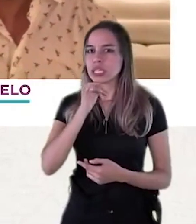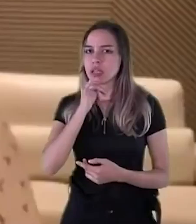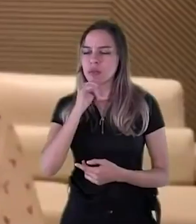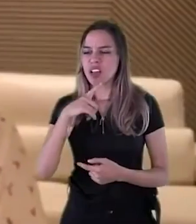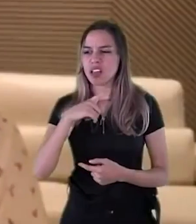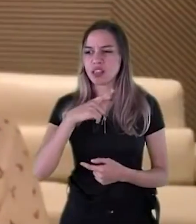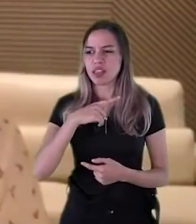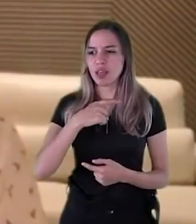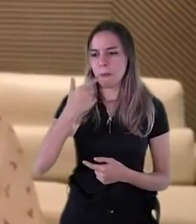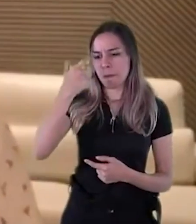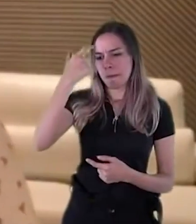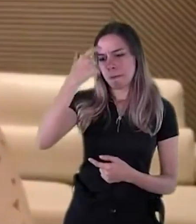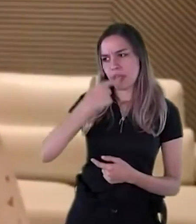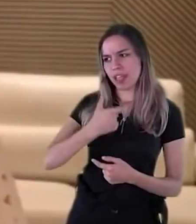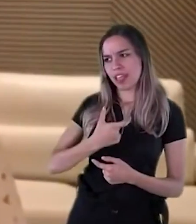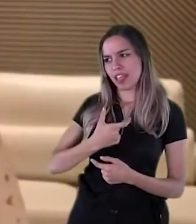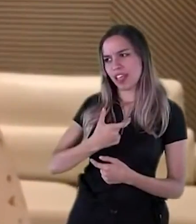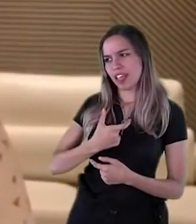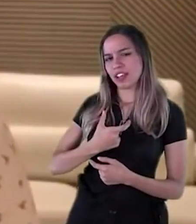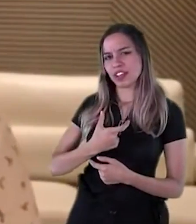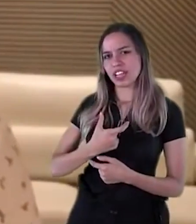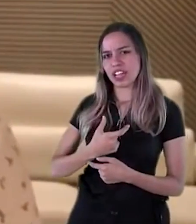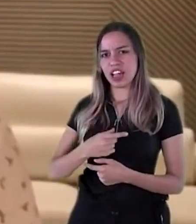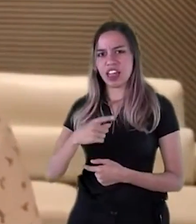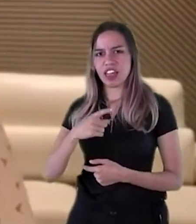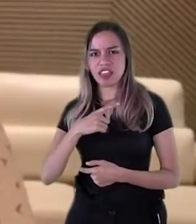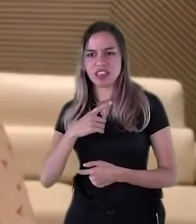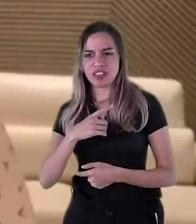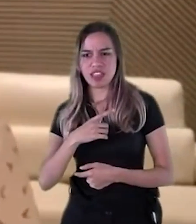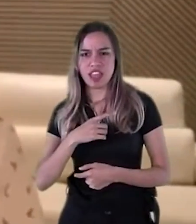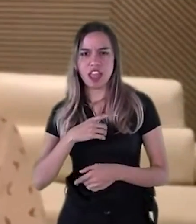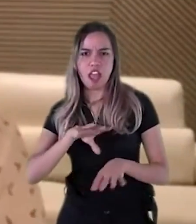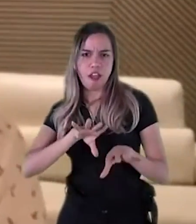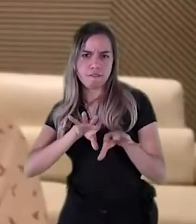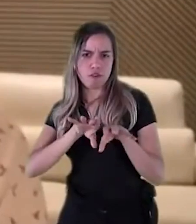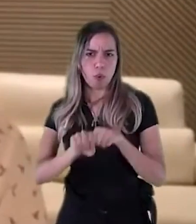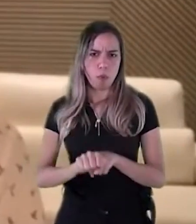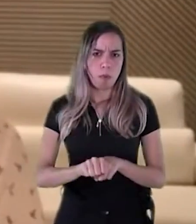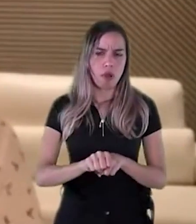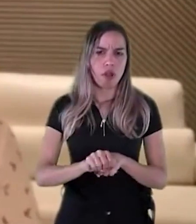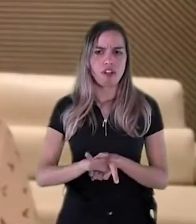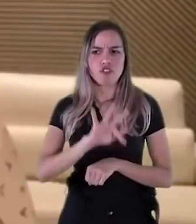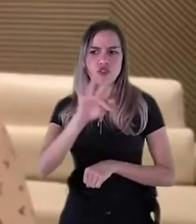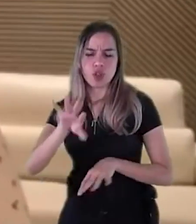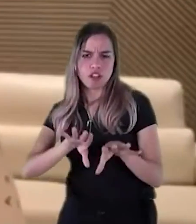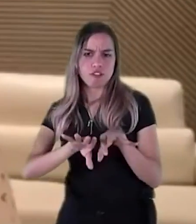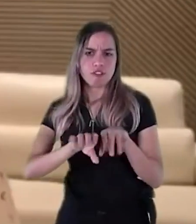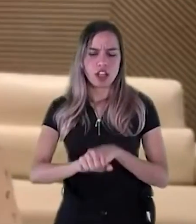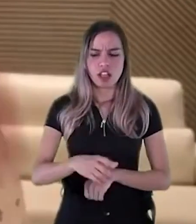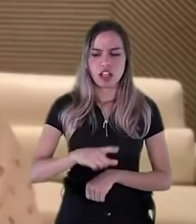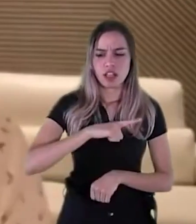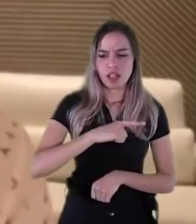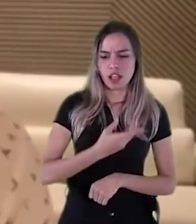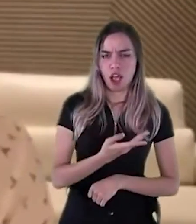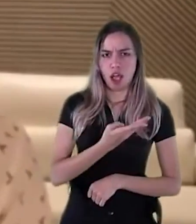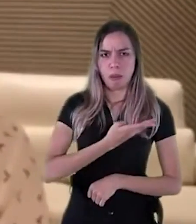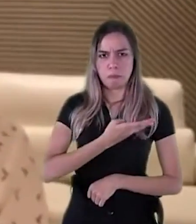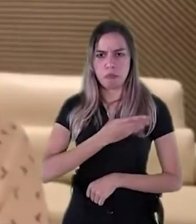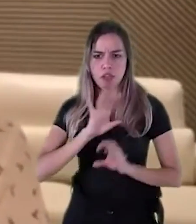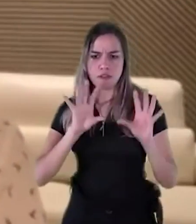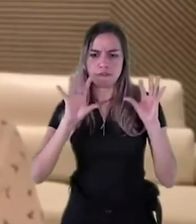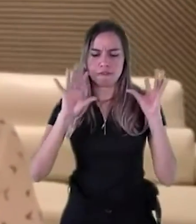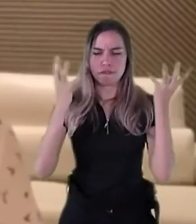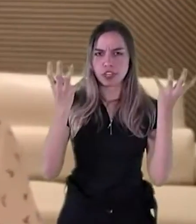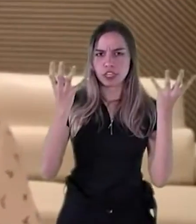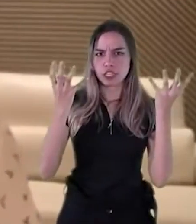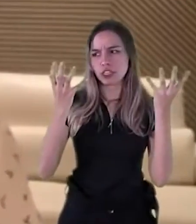nós. Nós temos a nossa titulação acadêmica, nós temos o nosso conhecimento, nós temos os nossos amigos, nós temos as festas,